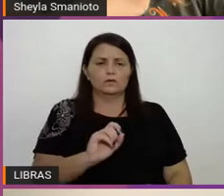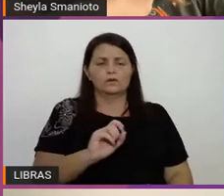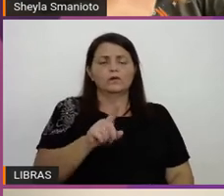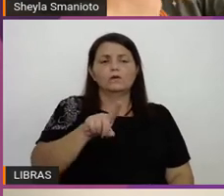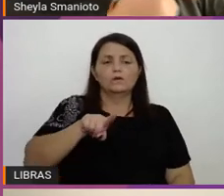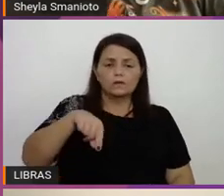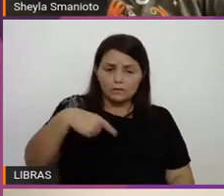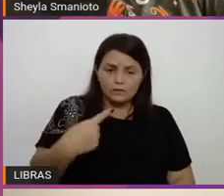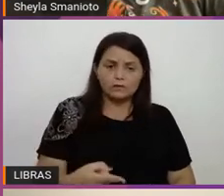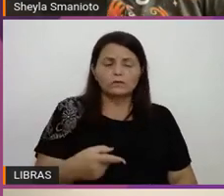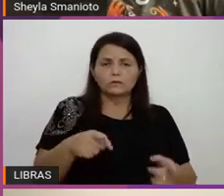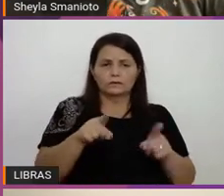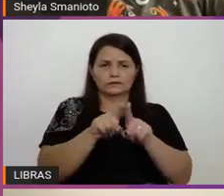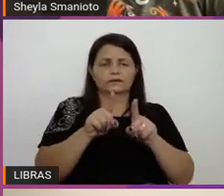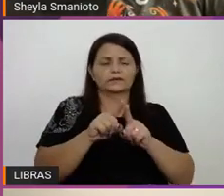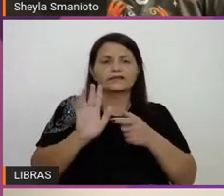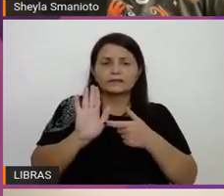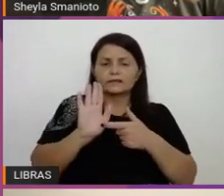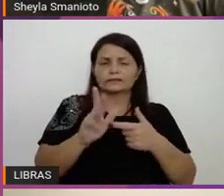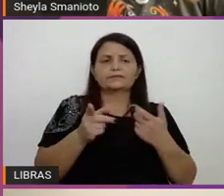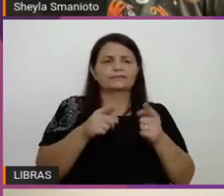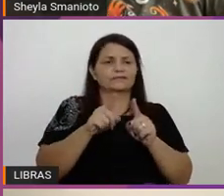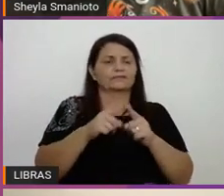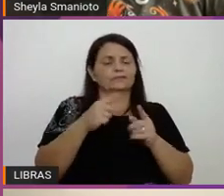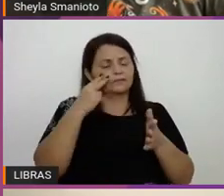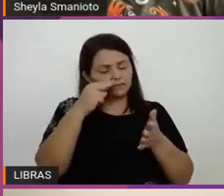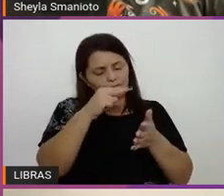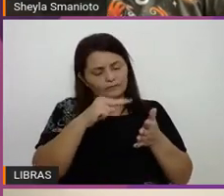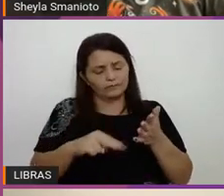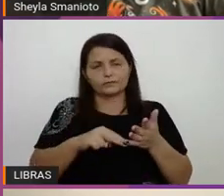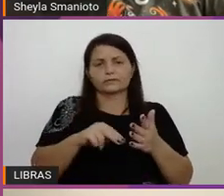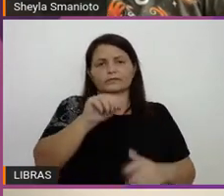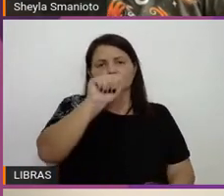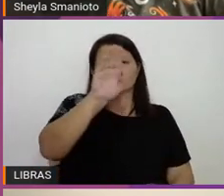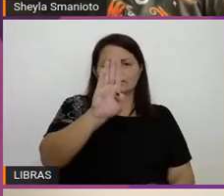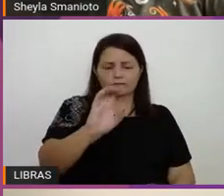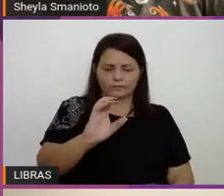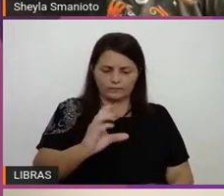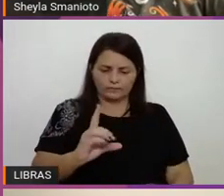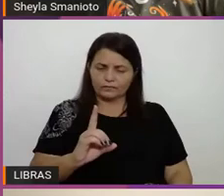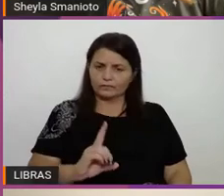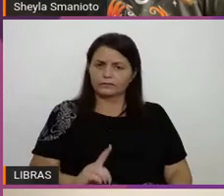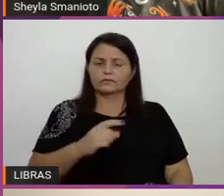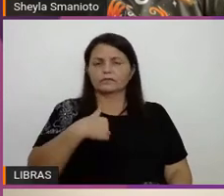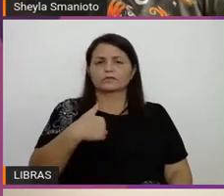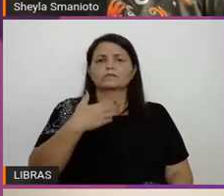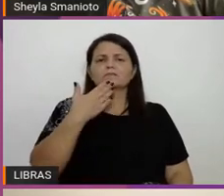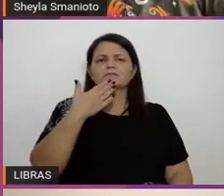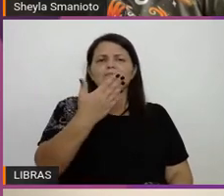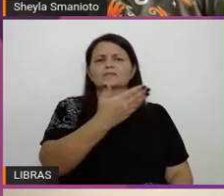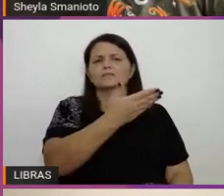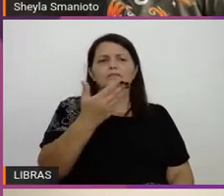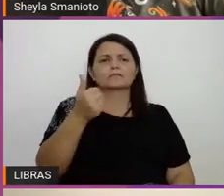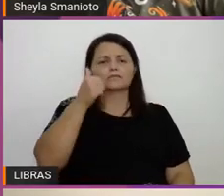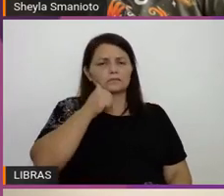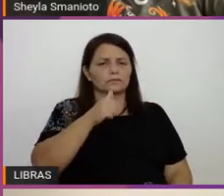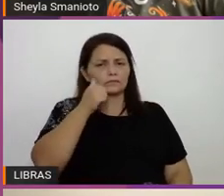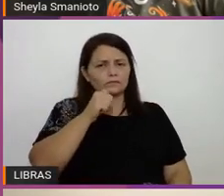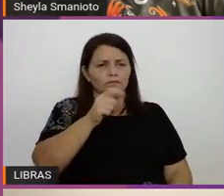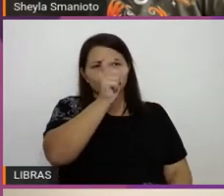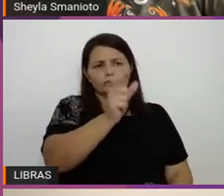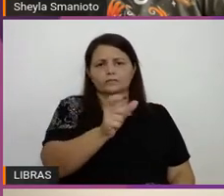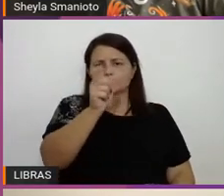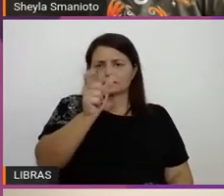e depois disso da apresentação eu também vou ler por ordem alfabética eu queria pedir para as autoras